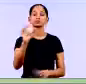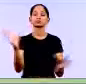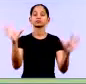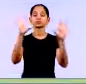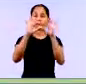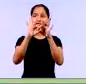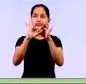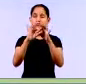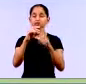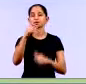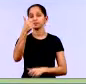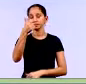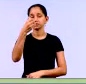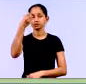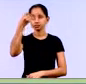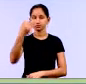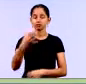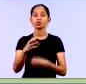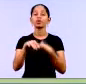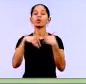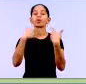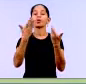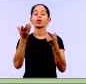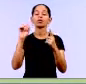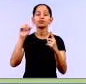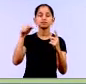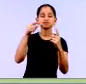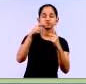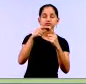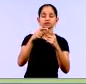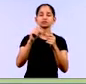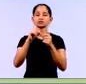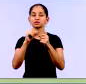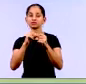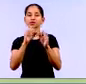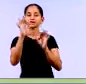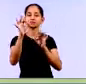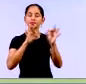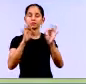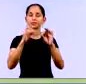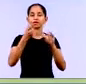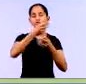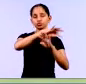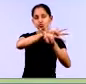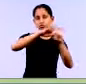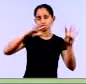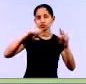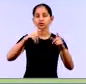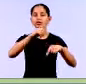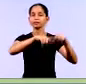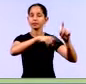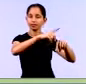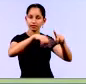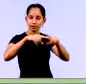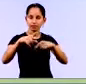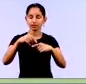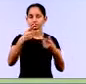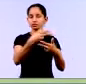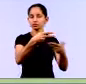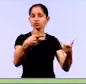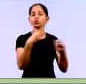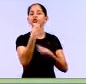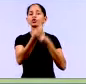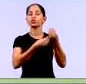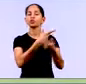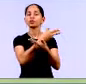vamos lá, professor. Primeira questão. Com quais finalidades são elaborados os quadros auxiliares do orçamento da matéria-prima, né?